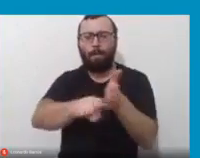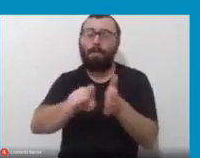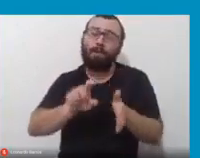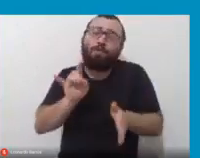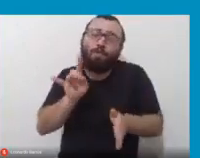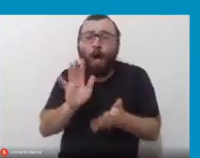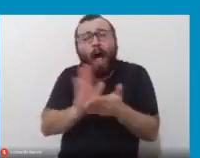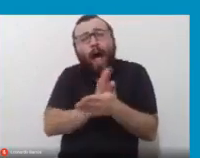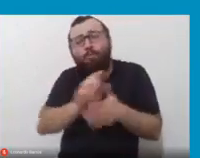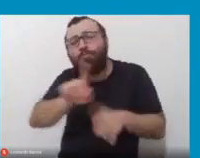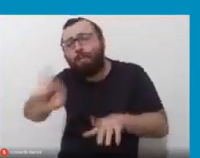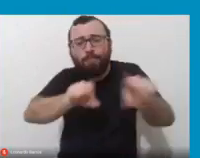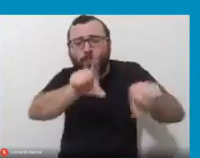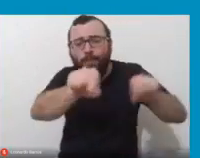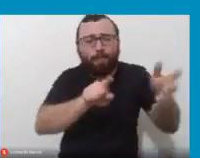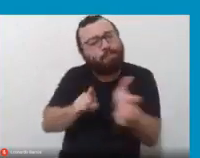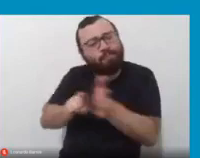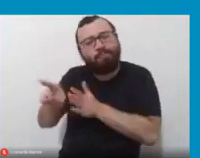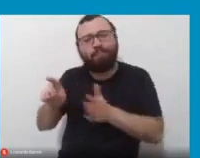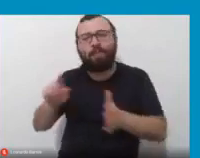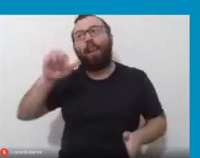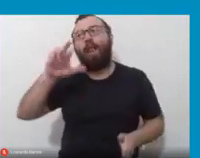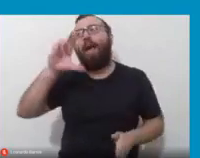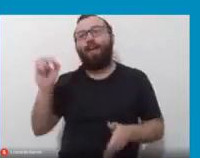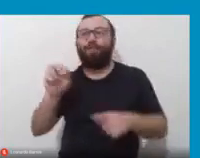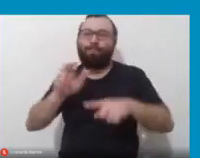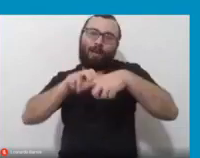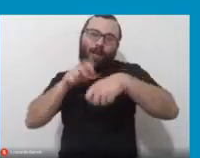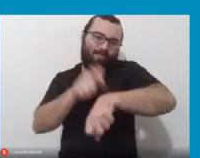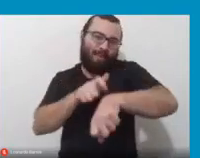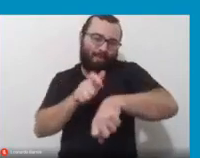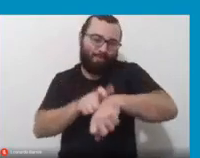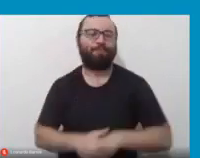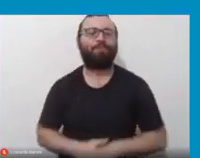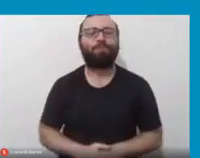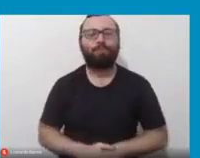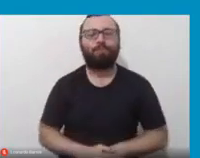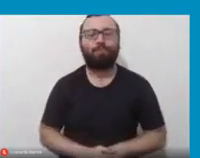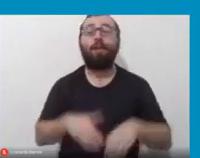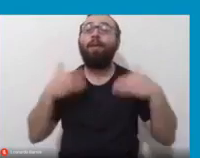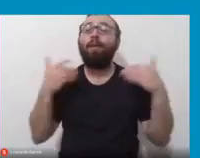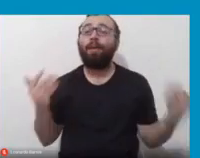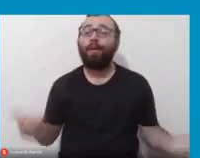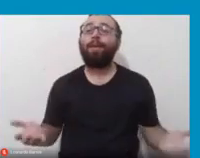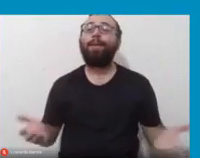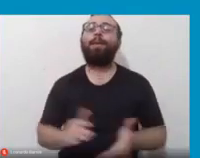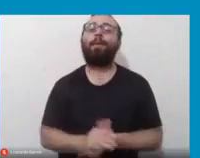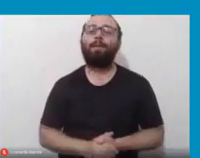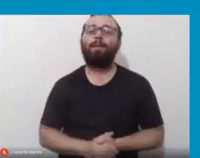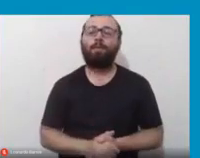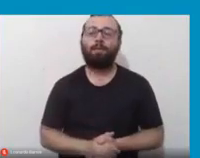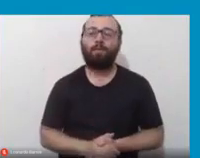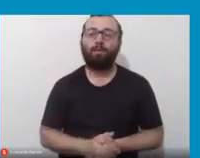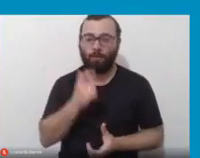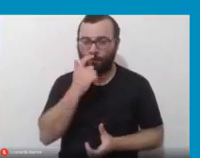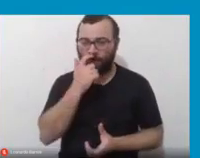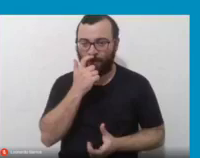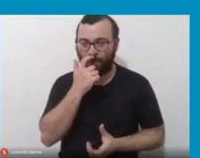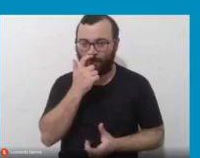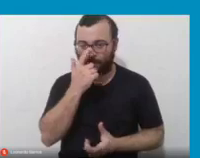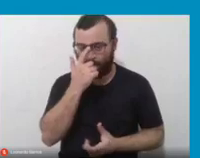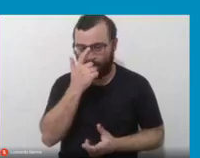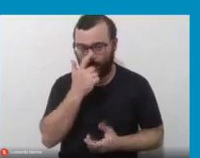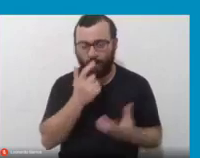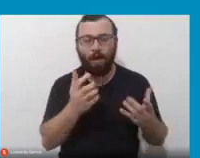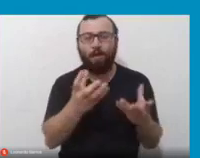algumas, claro, até por causa do tempo que nós dispomos. Mas muitos dos que